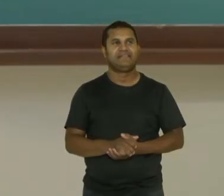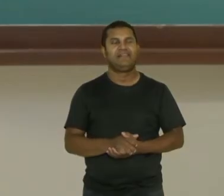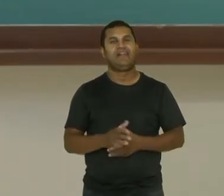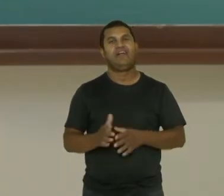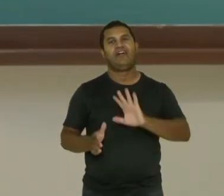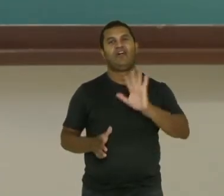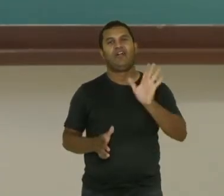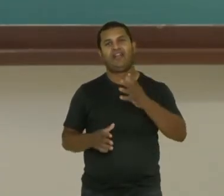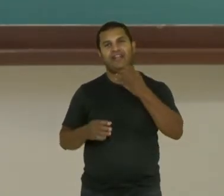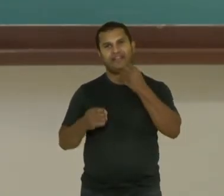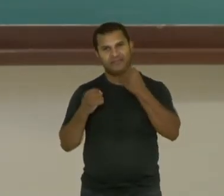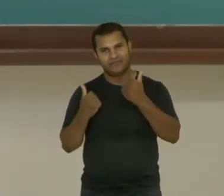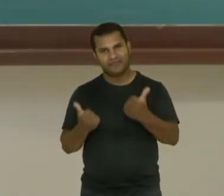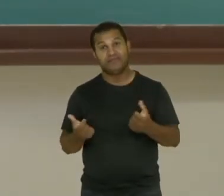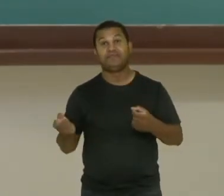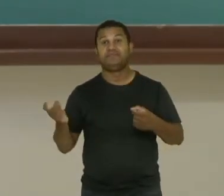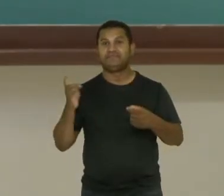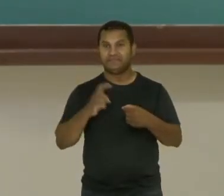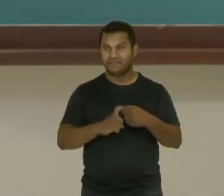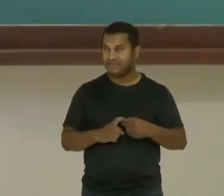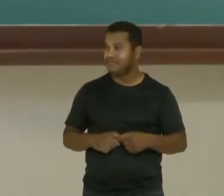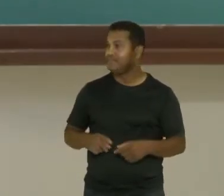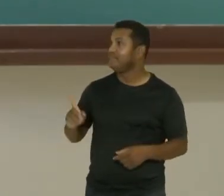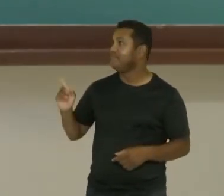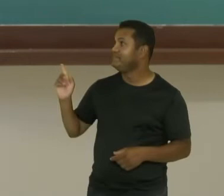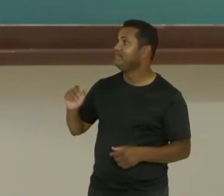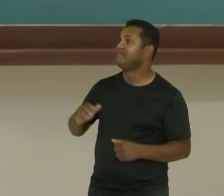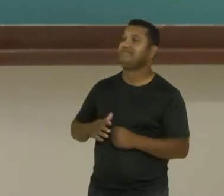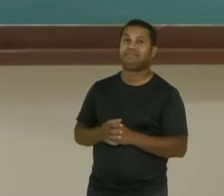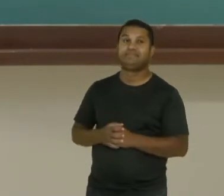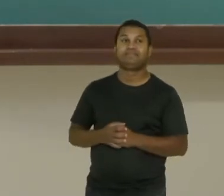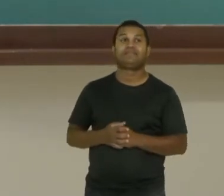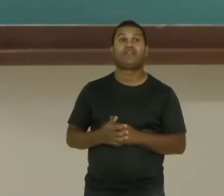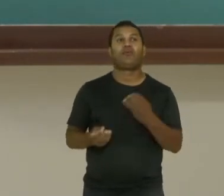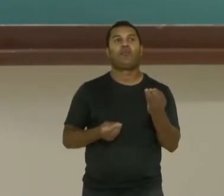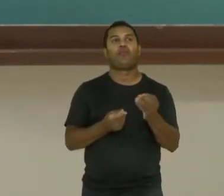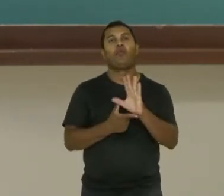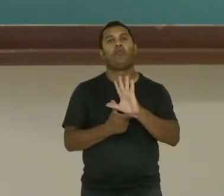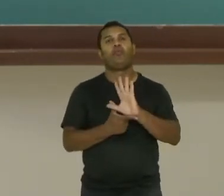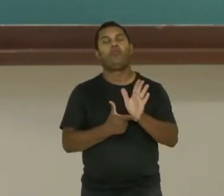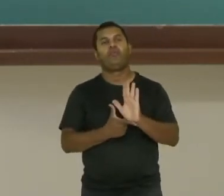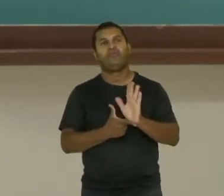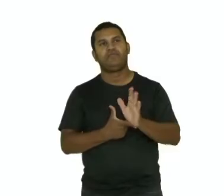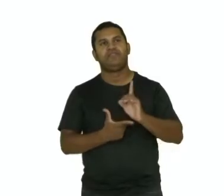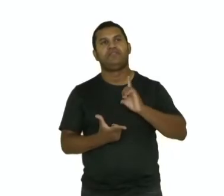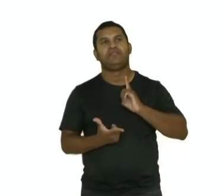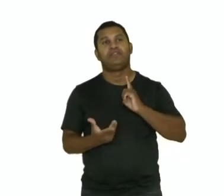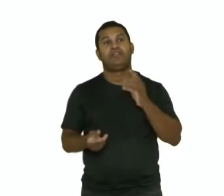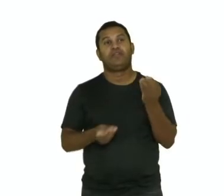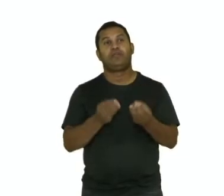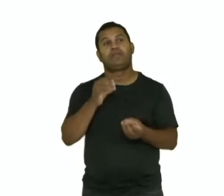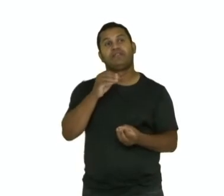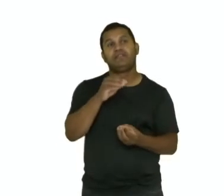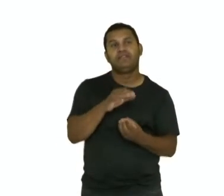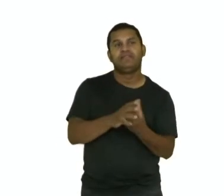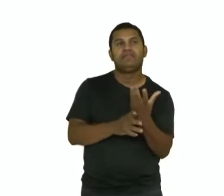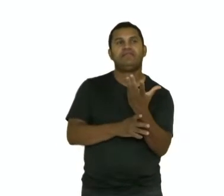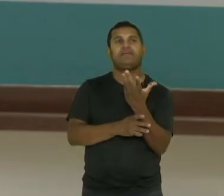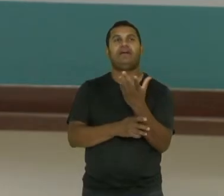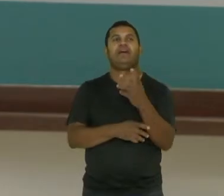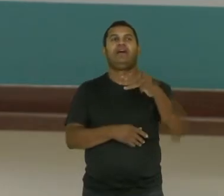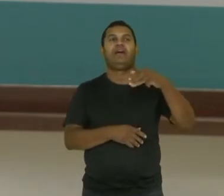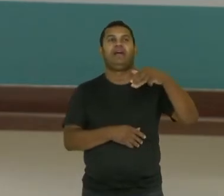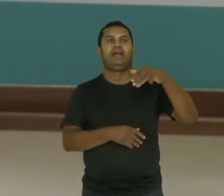Oi, pessoal, voltamos. Então, como eu falei para vocês, né, eu tenho a sugestão aqui do link do YouTube, onde vocês